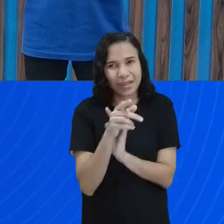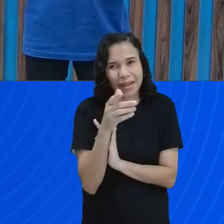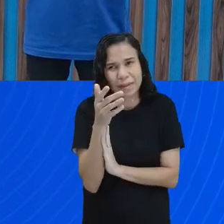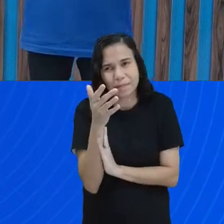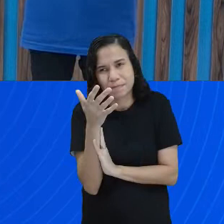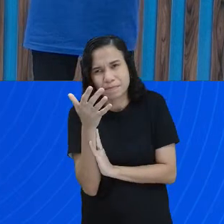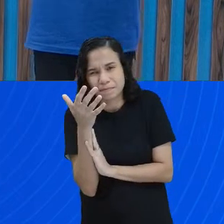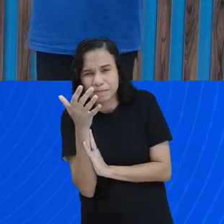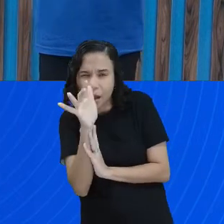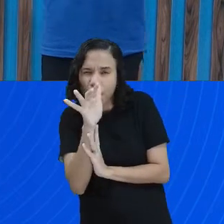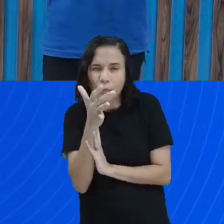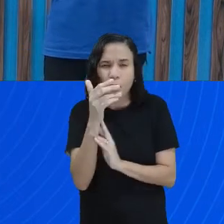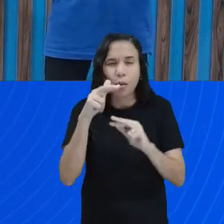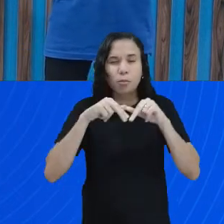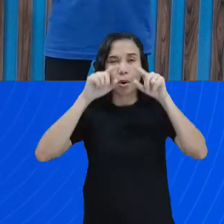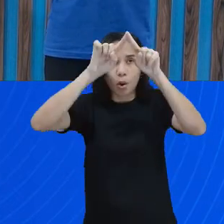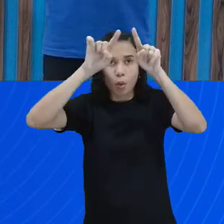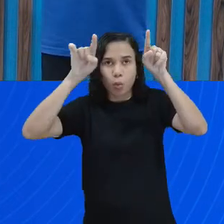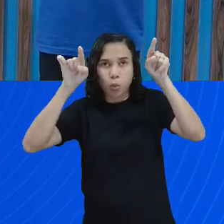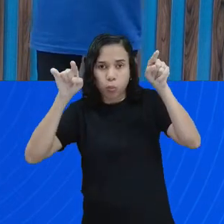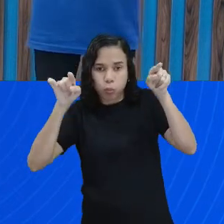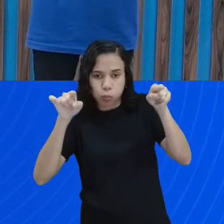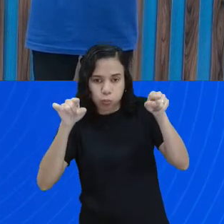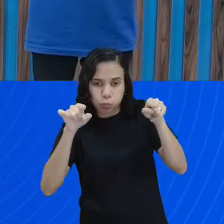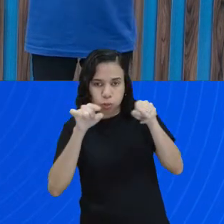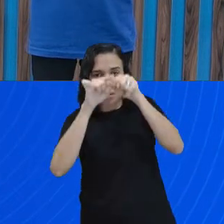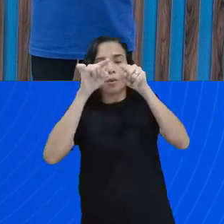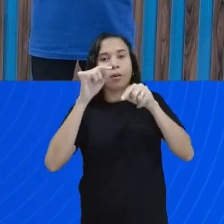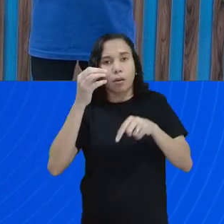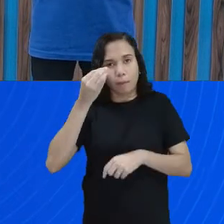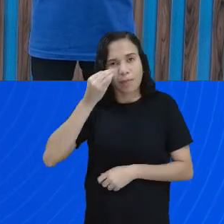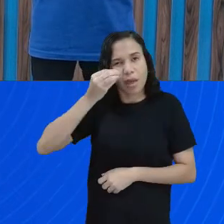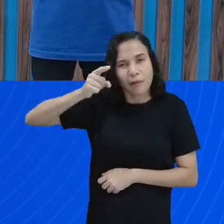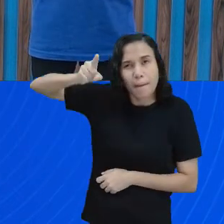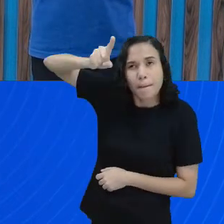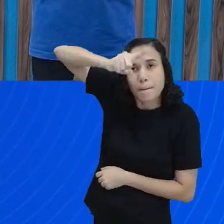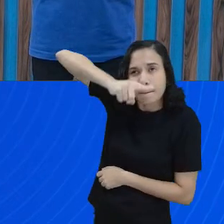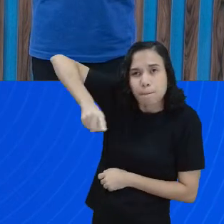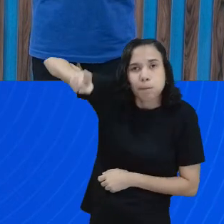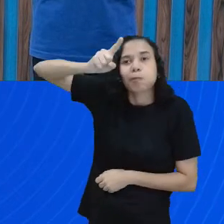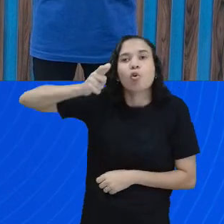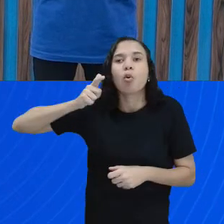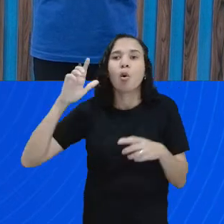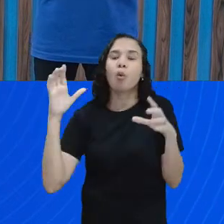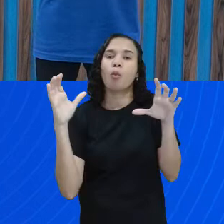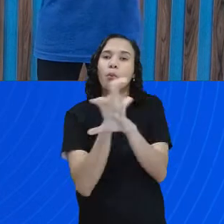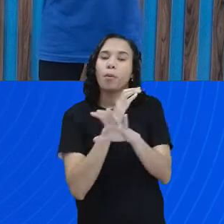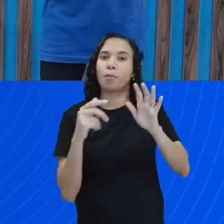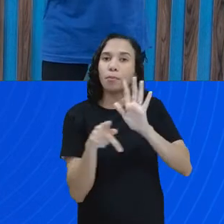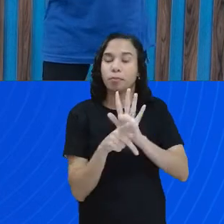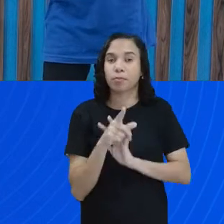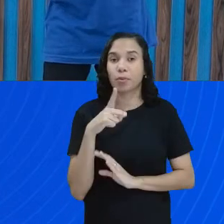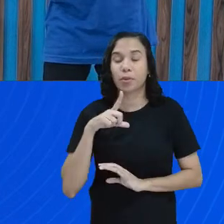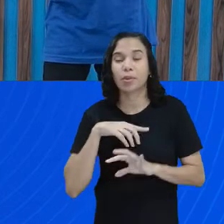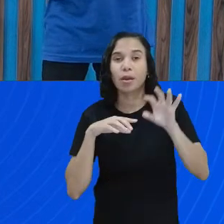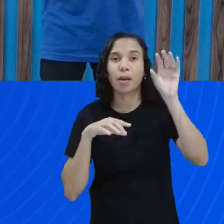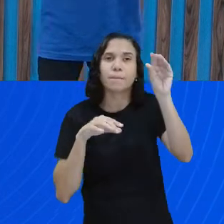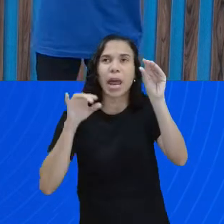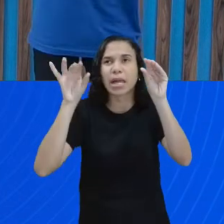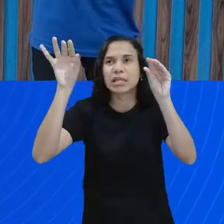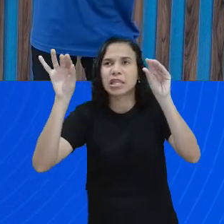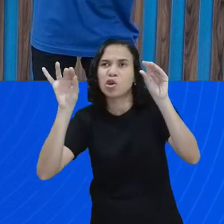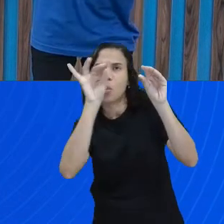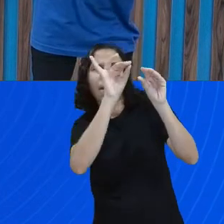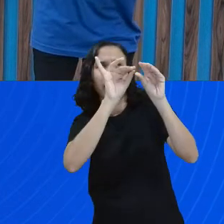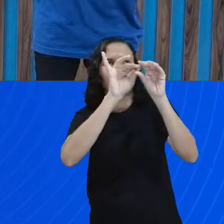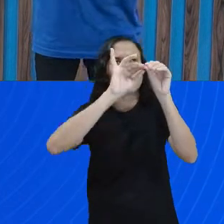aproximada, porque ele tem uma curvazinha, observa? O círculo tem curva, então não dá para preencher totalmente o quadradinho. Eu vou pegar uns pedacinhos de um lado e